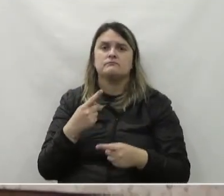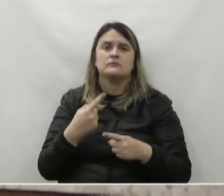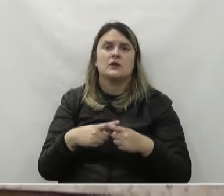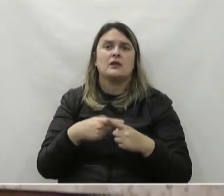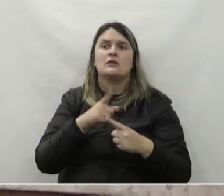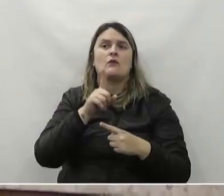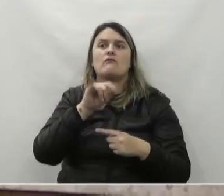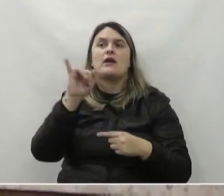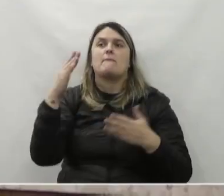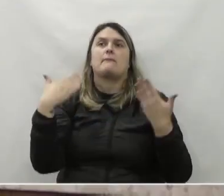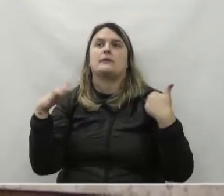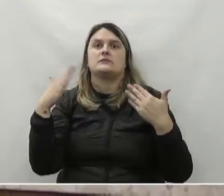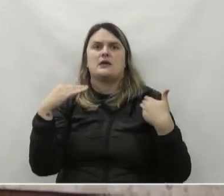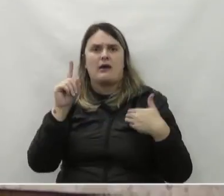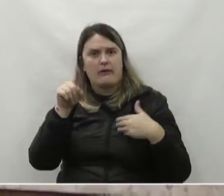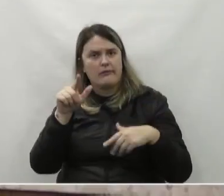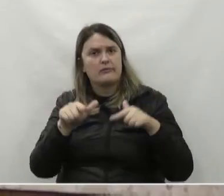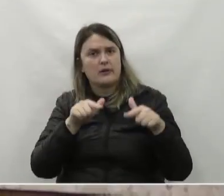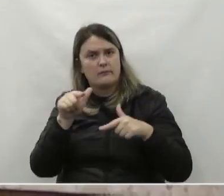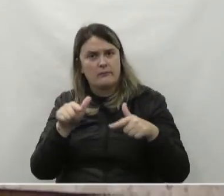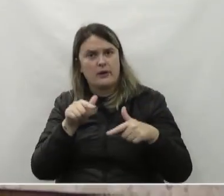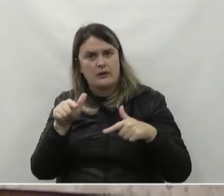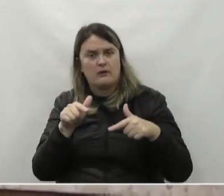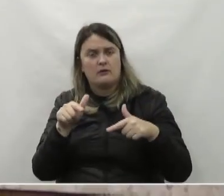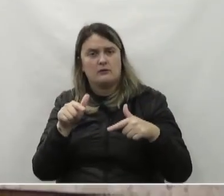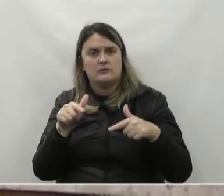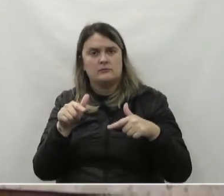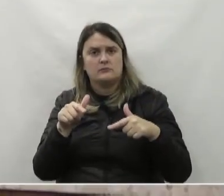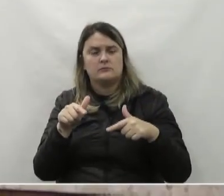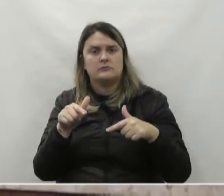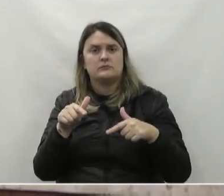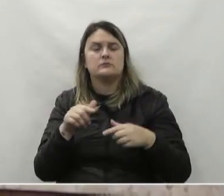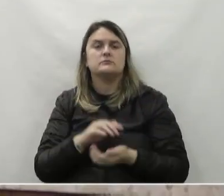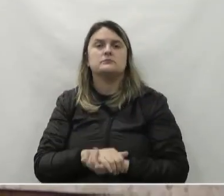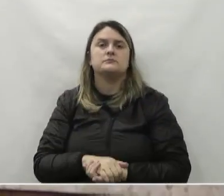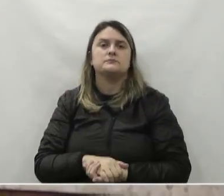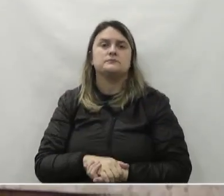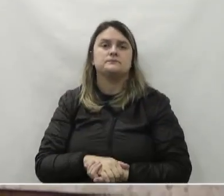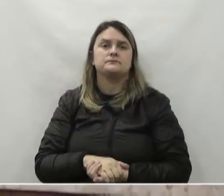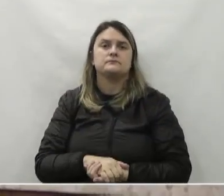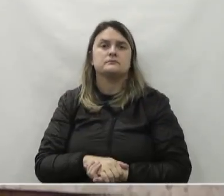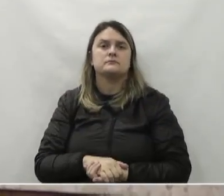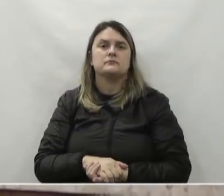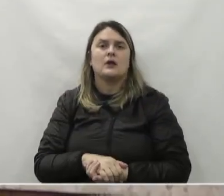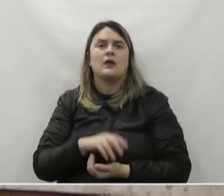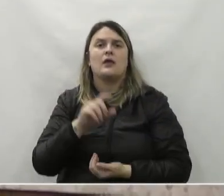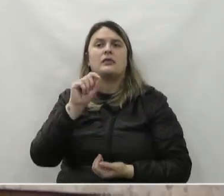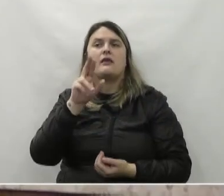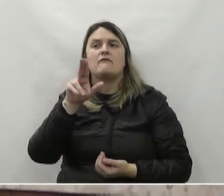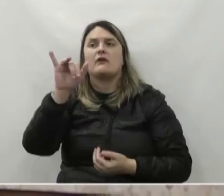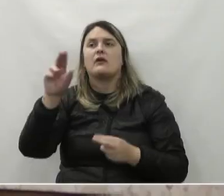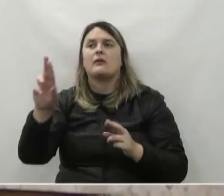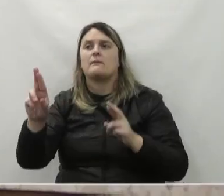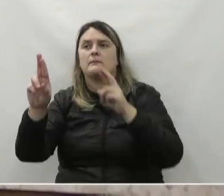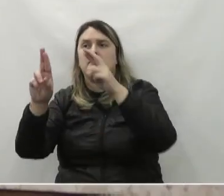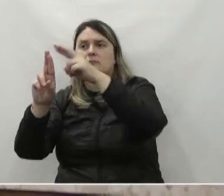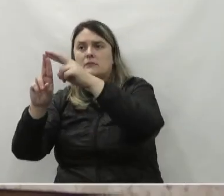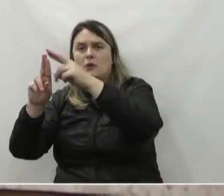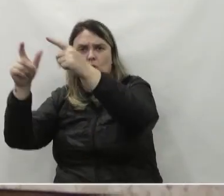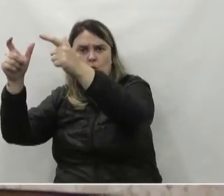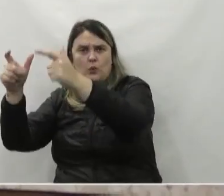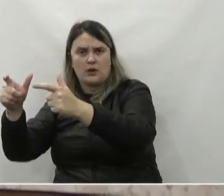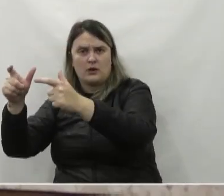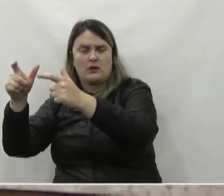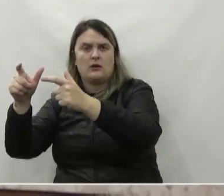indo a passeio, né, muitas vezes estão indo a trabalho quando estão indo lá ou representar